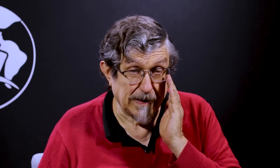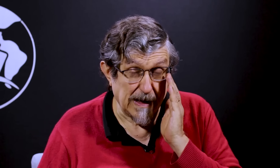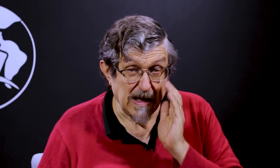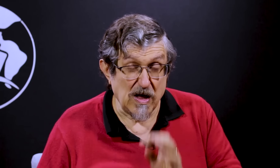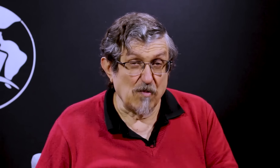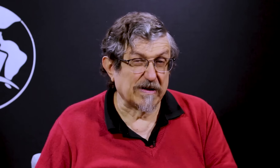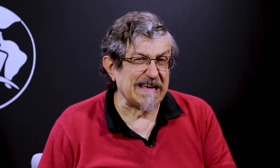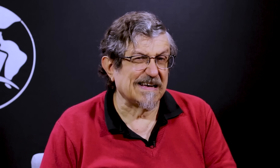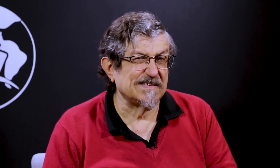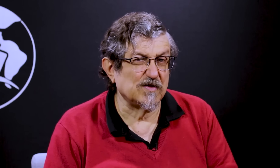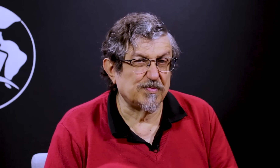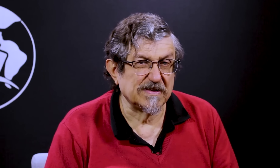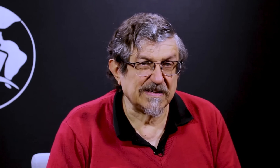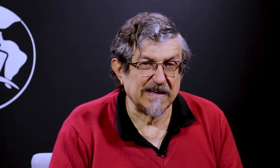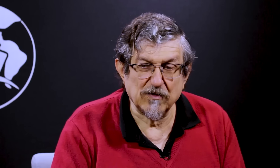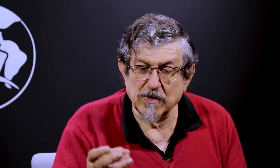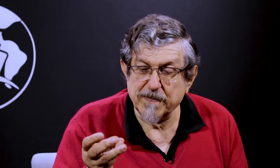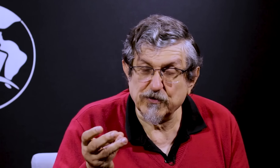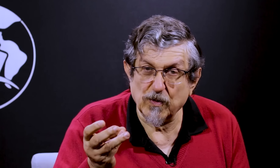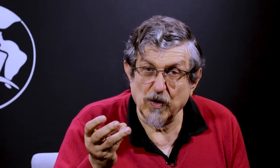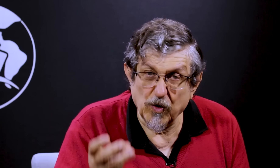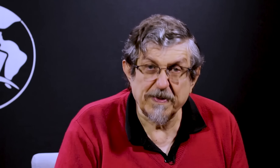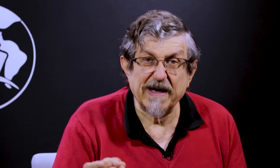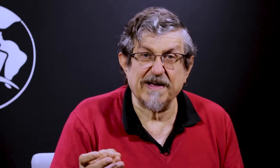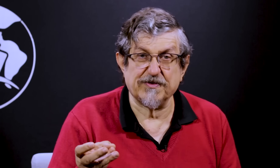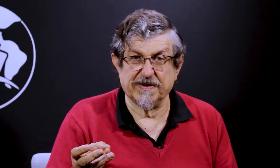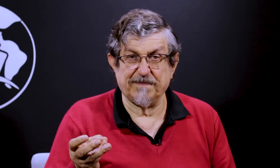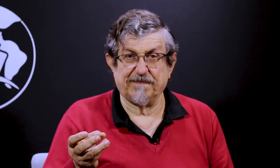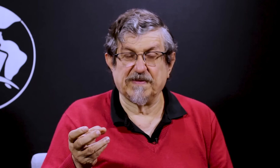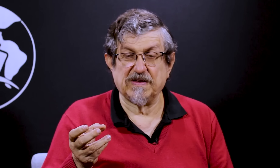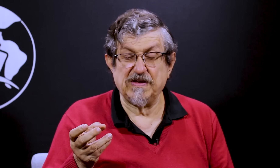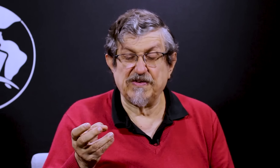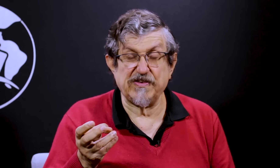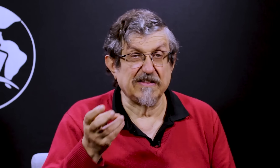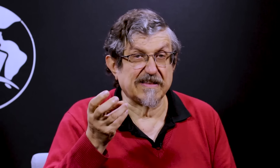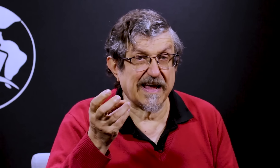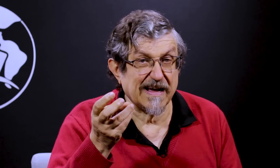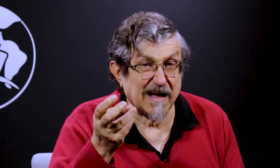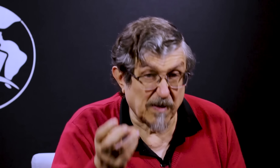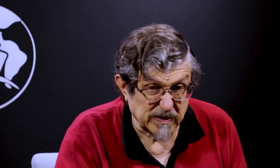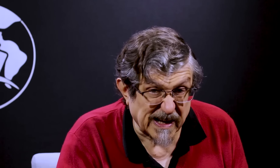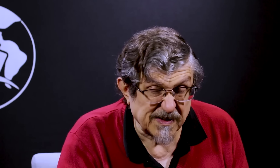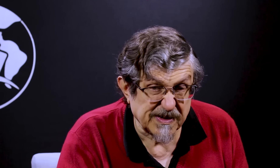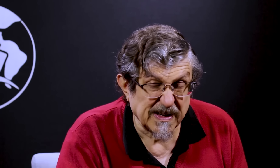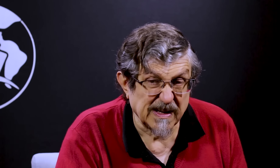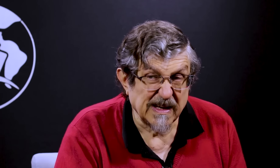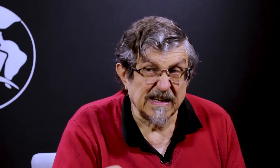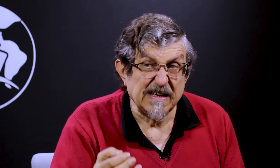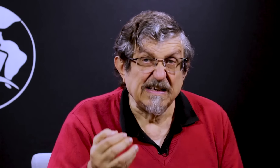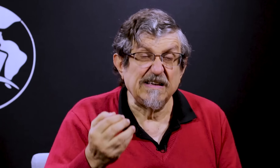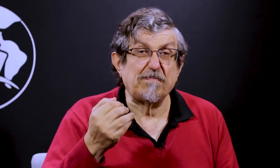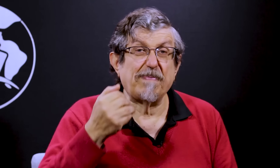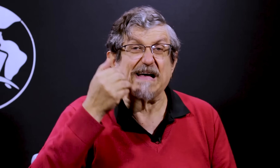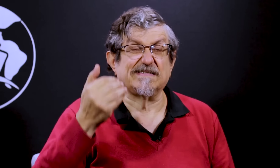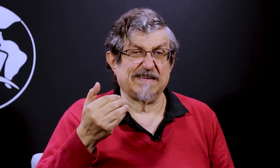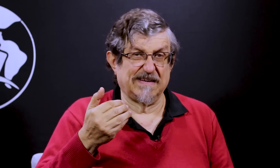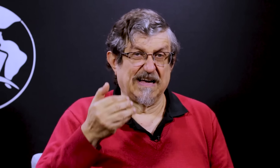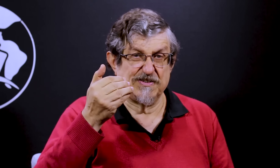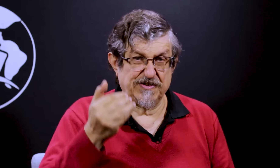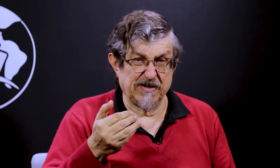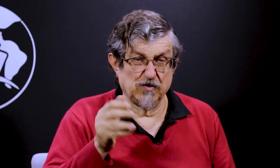quê Porque a razão porque uma pessoa rompe a ética e se entrega a maldade e